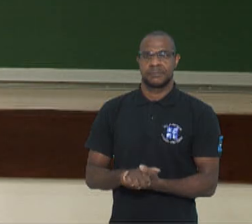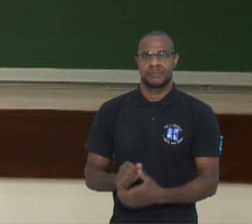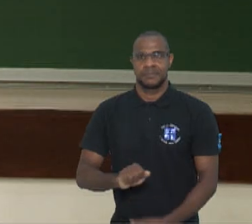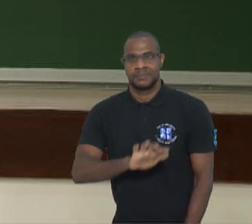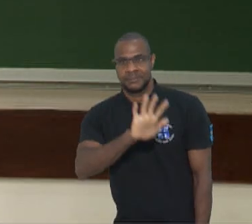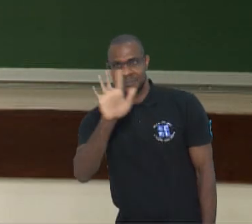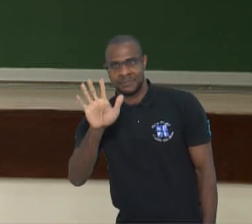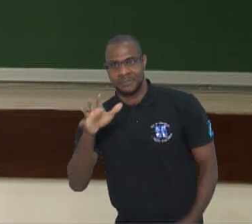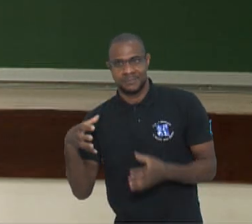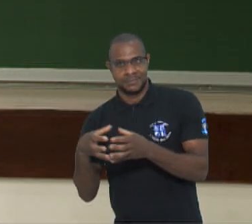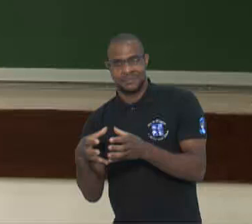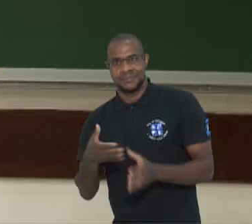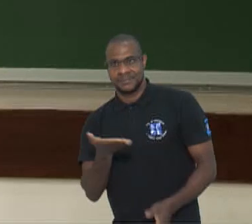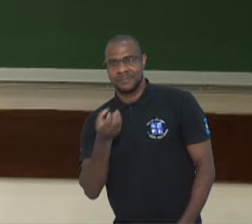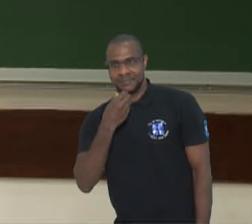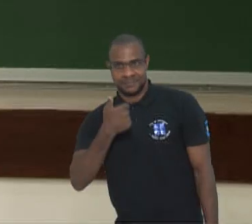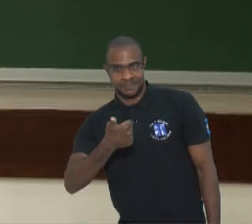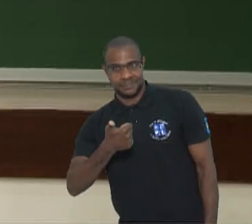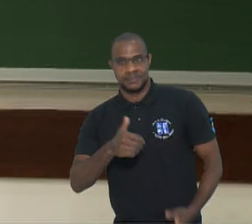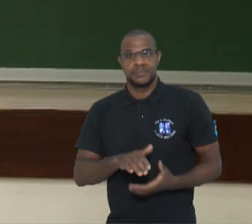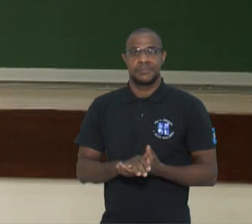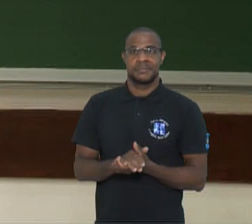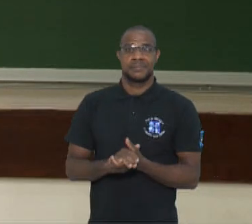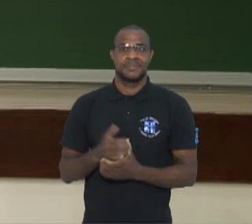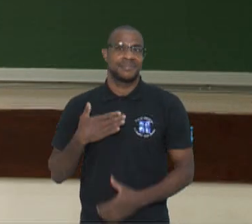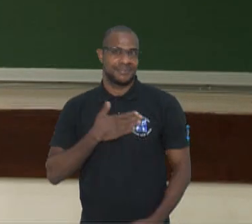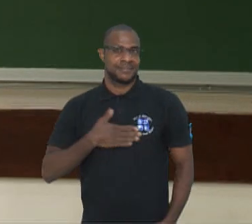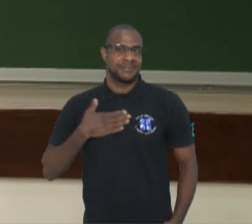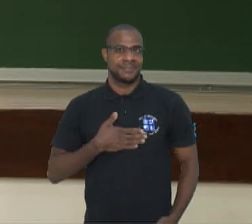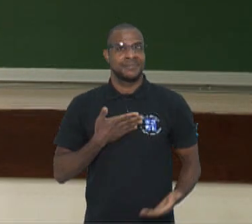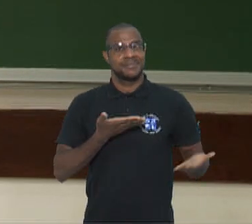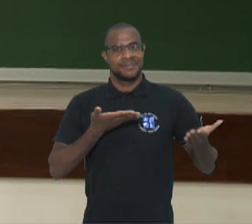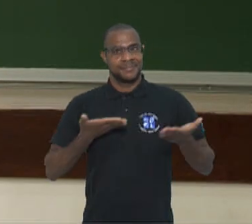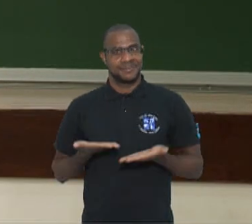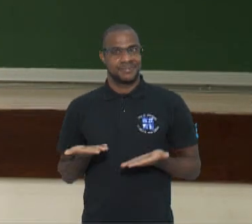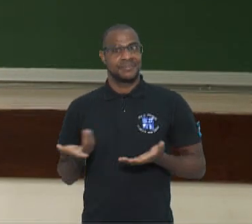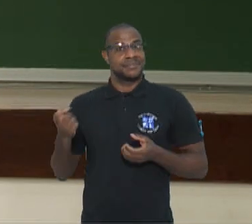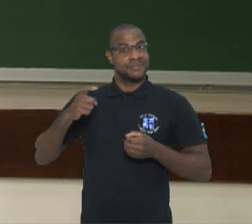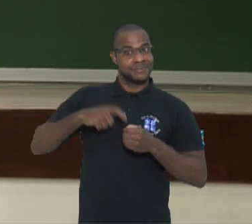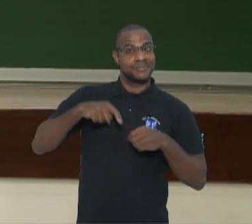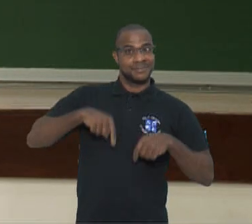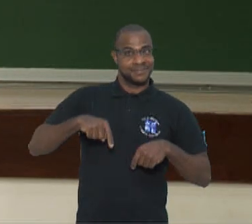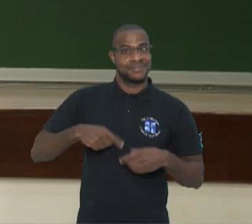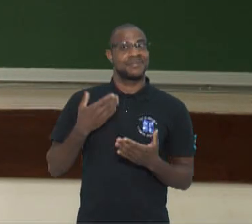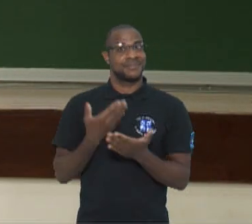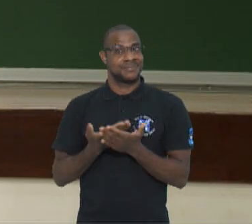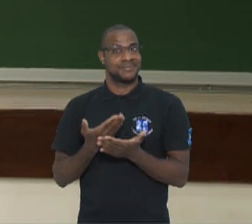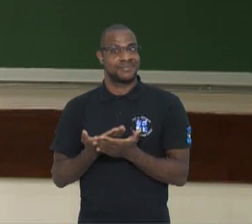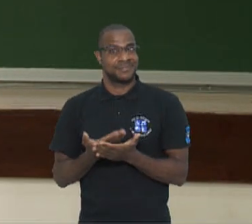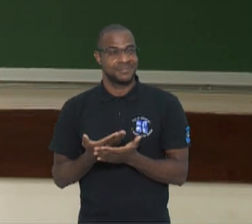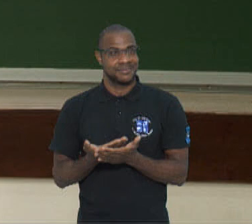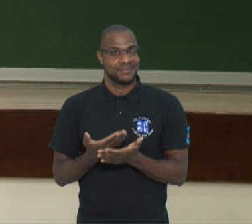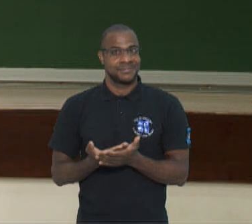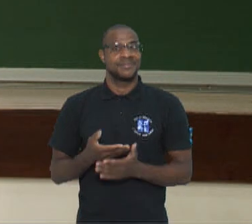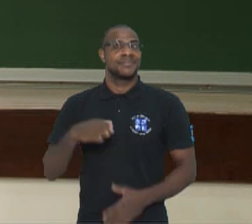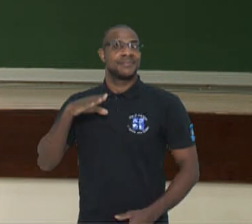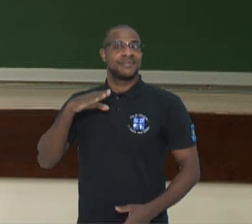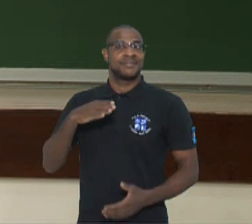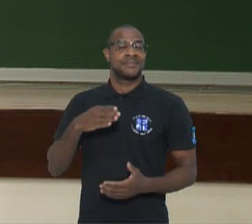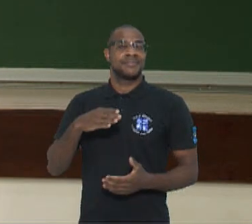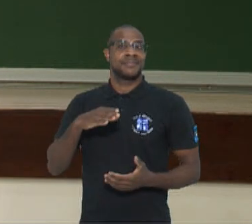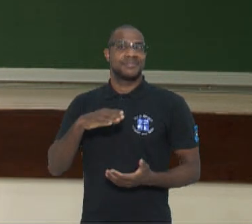Olá, galerinha, tudo bem com vocês? É um prazer estar de volta para essas aulas de língua